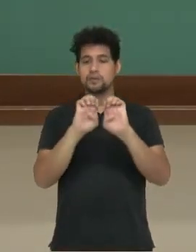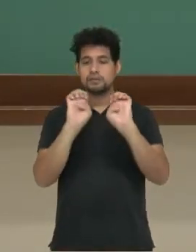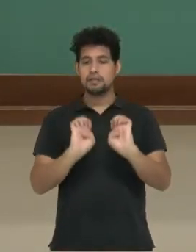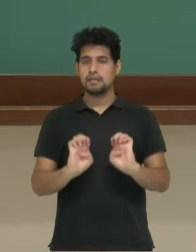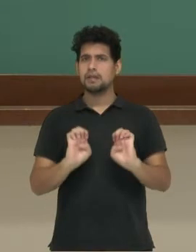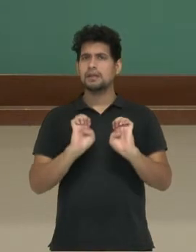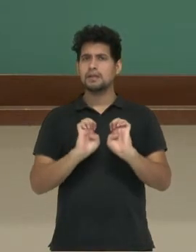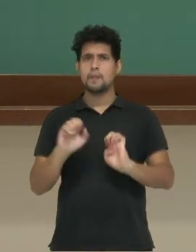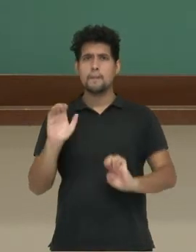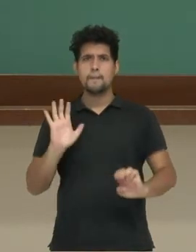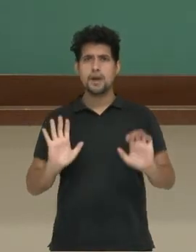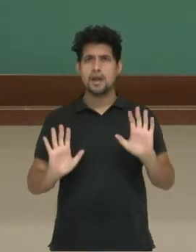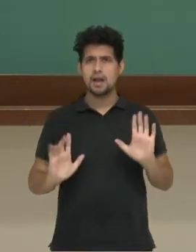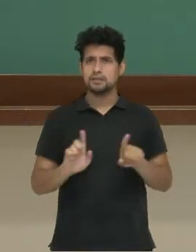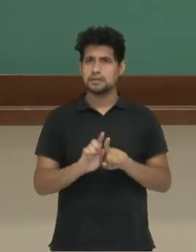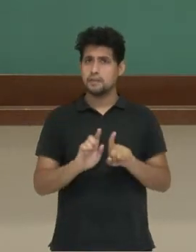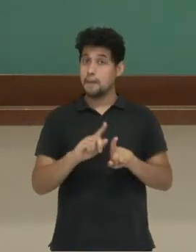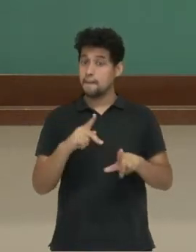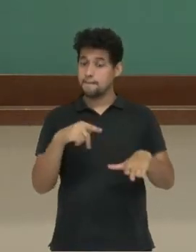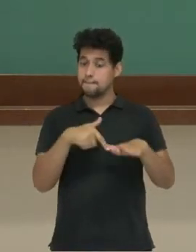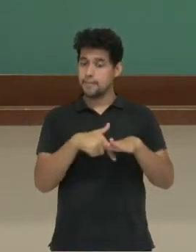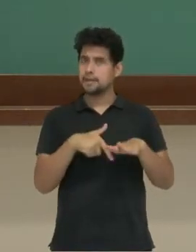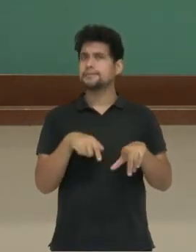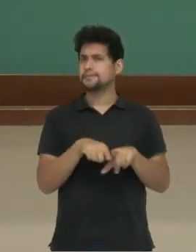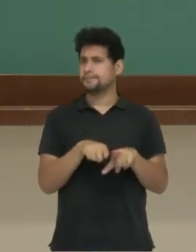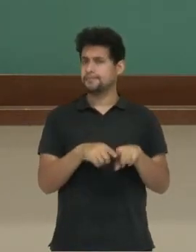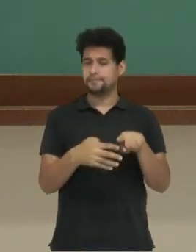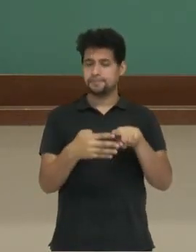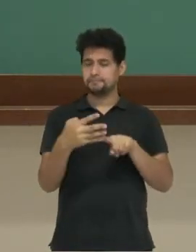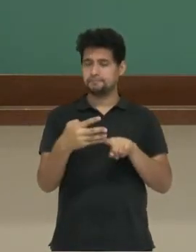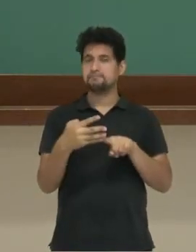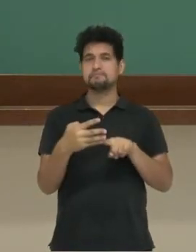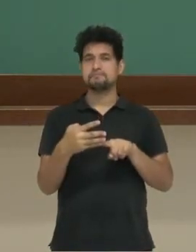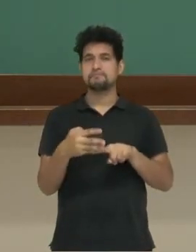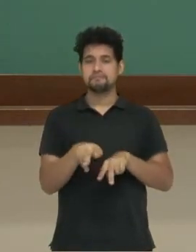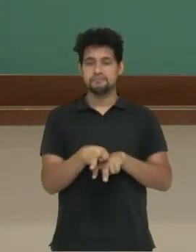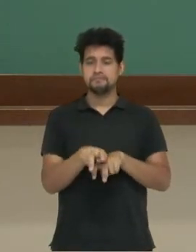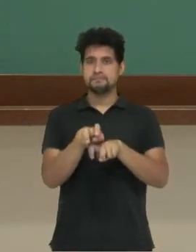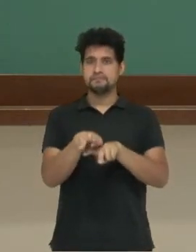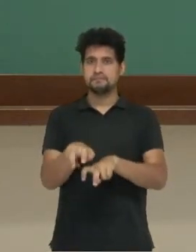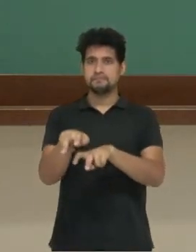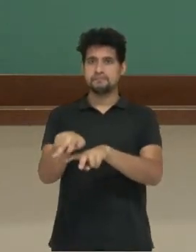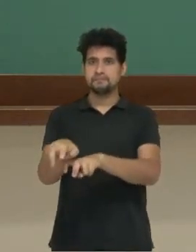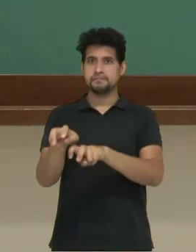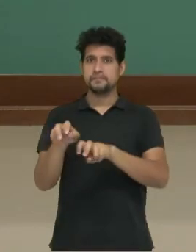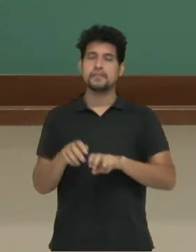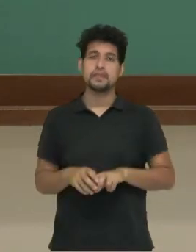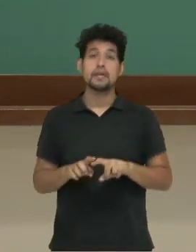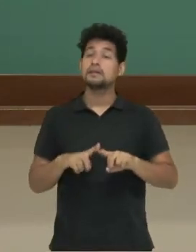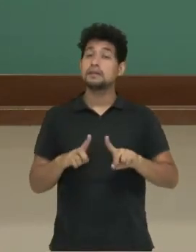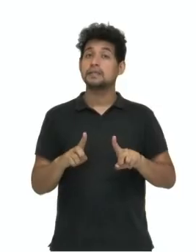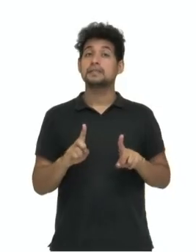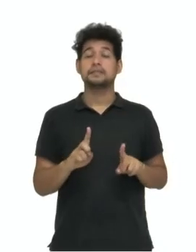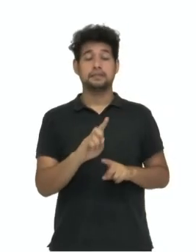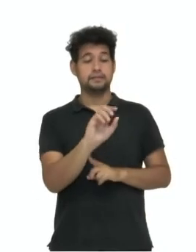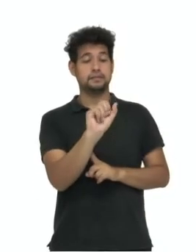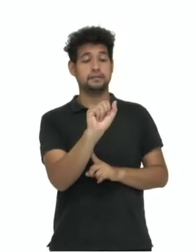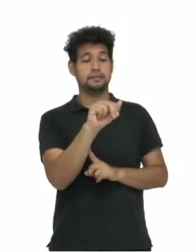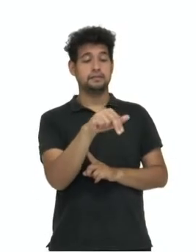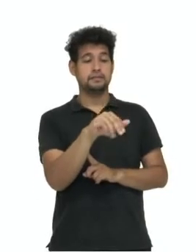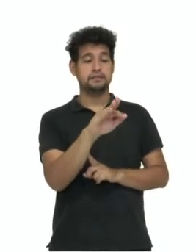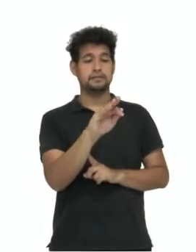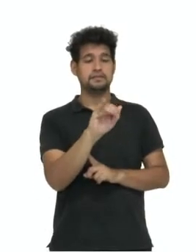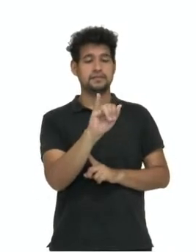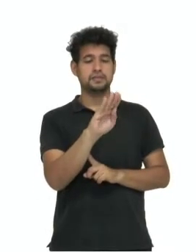os braços e as pernas, né? As patas, as 4 patas, ok? Bom, os anfíbios primitivos,